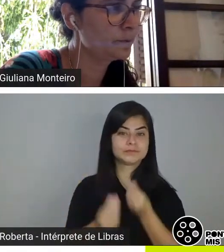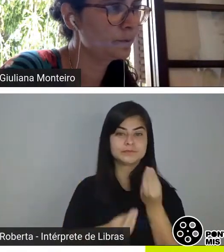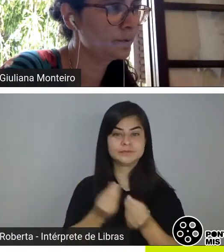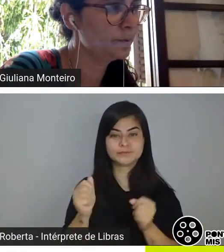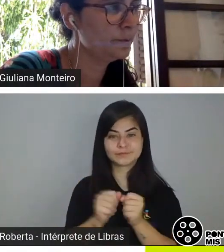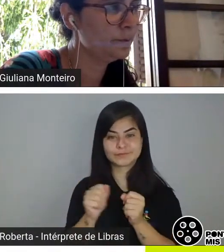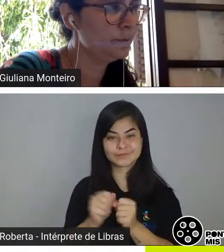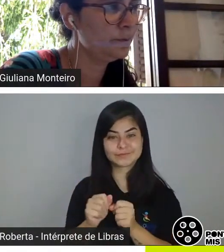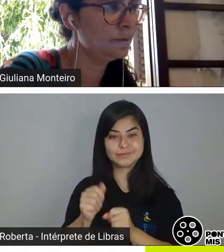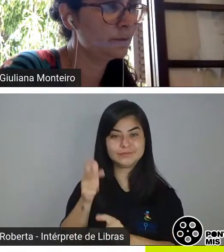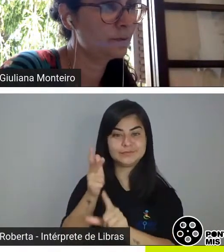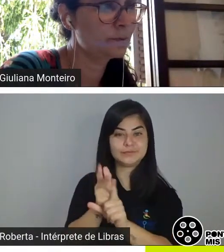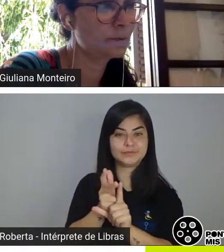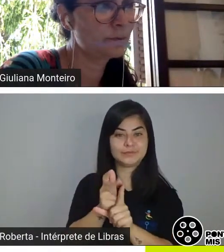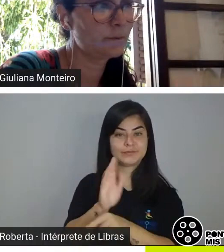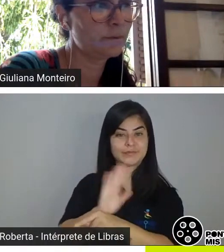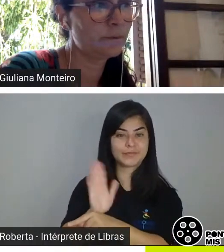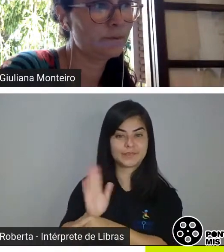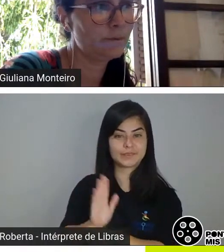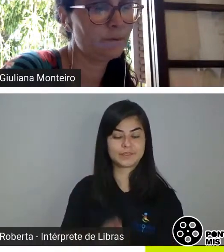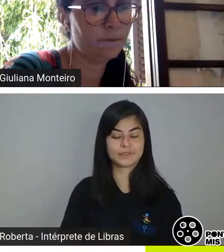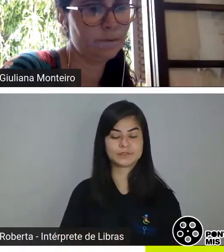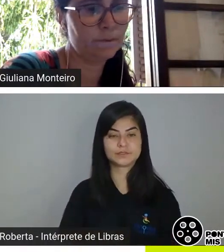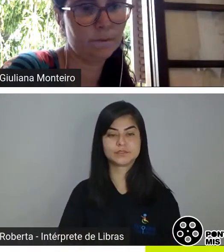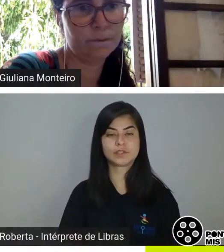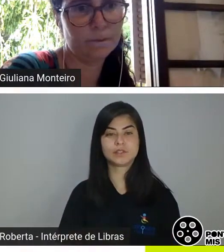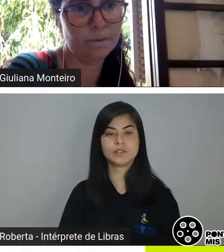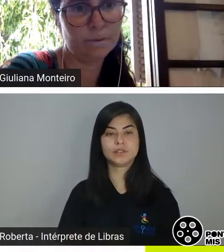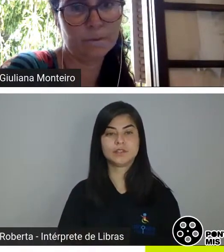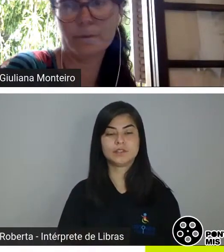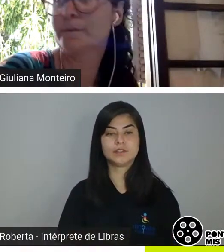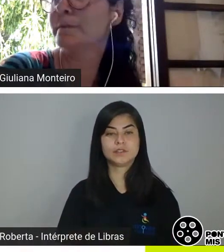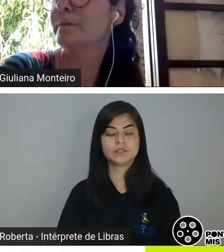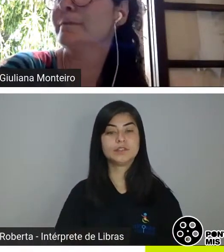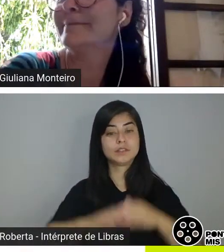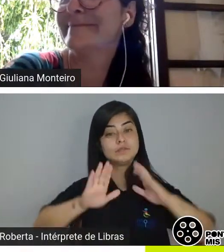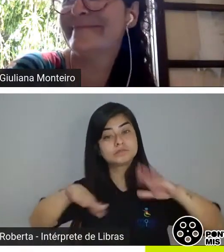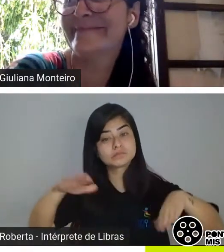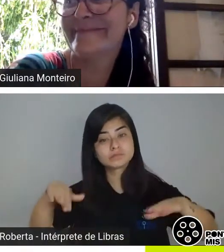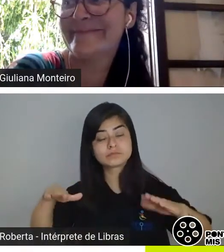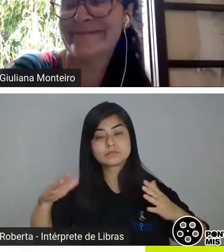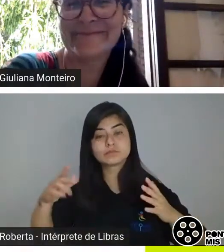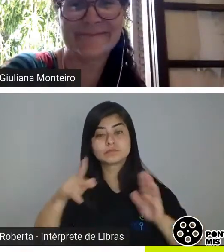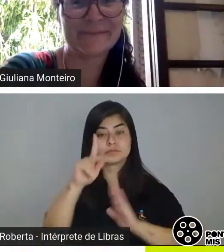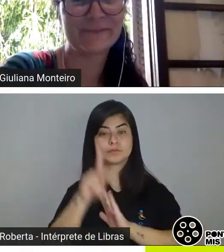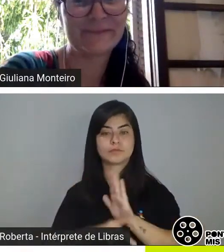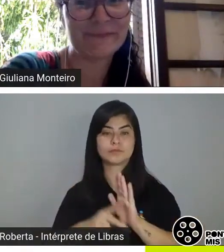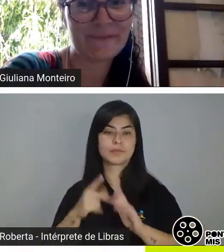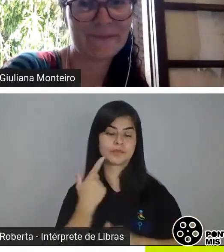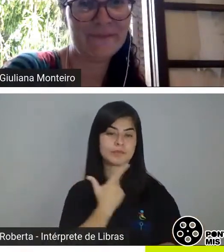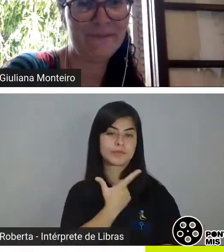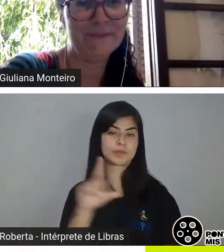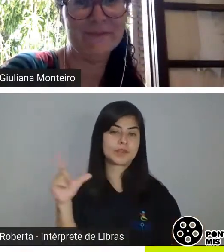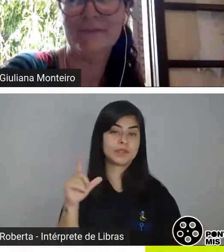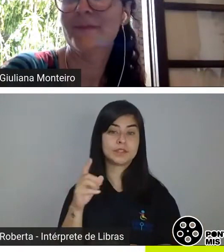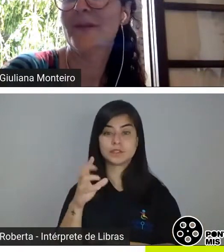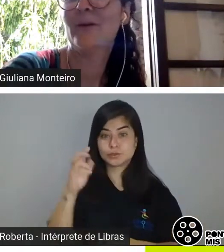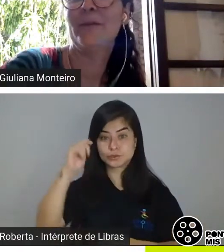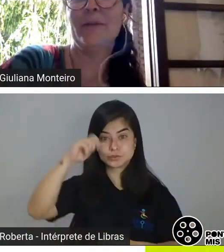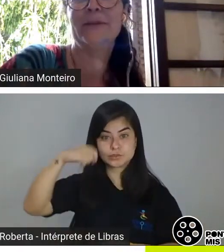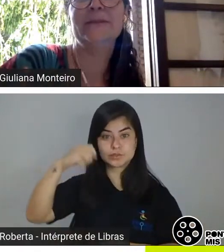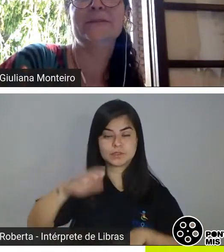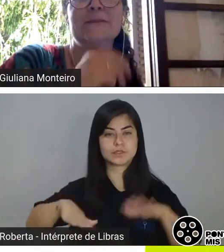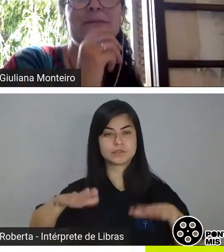filme? Aí depende muito de cada projeto. Aí já é outro, é o diretor. Muitas